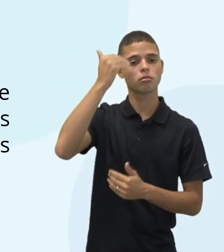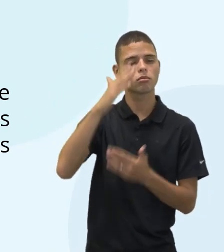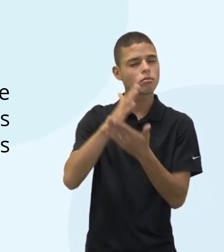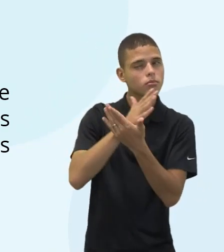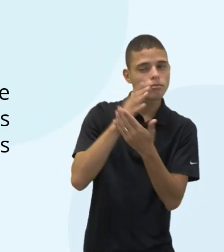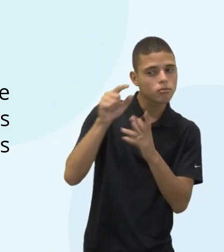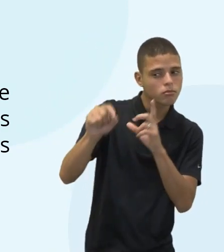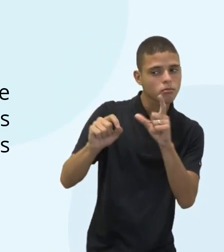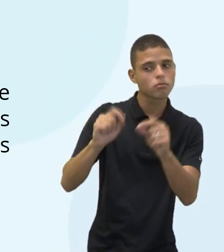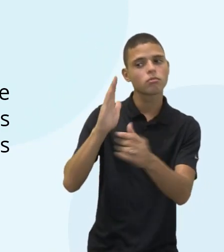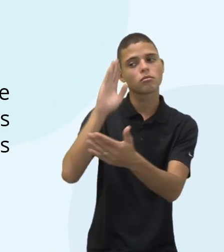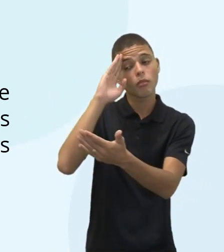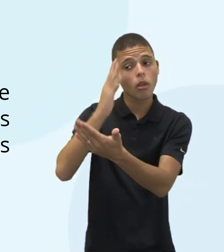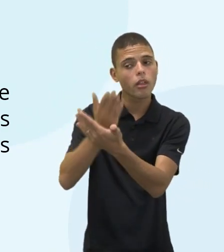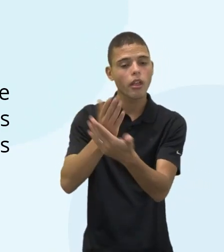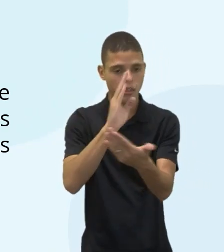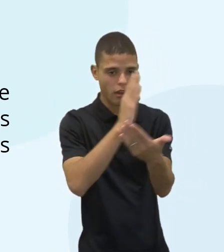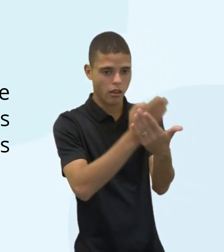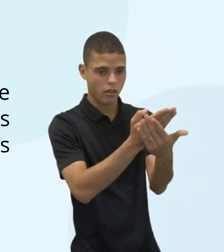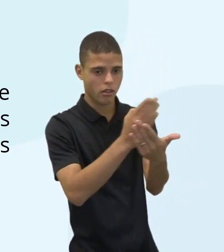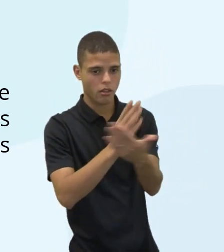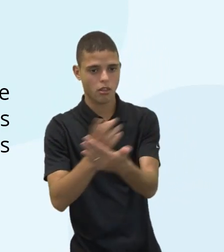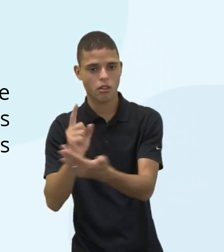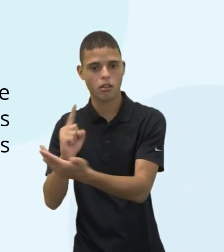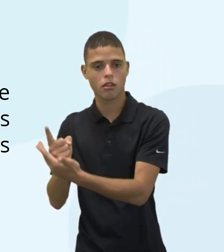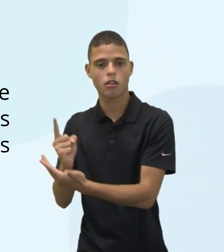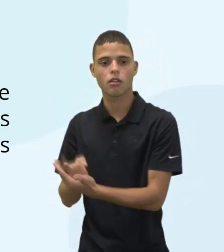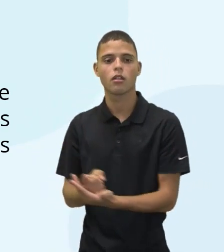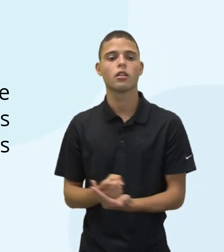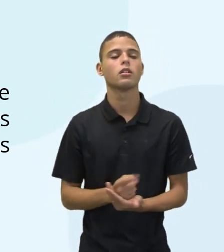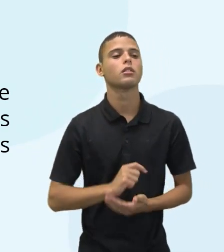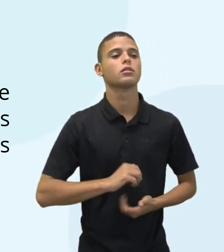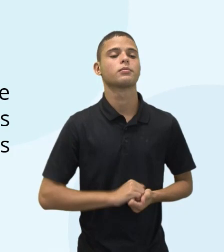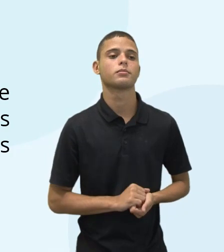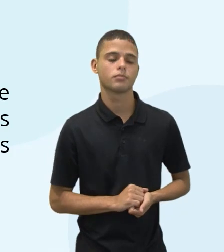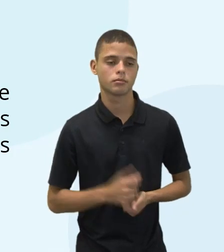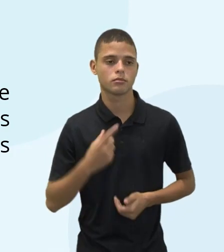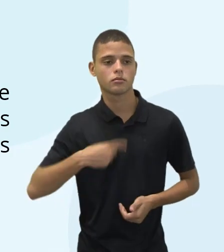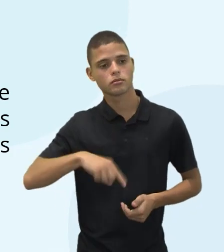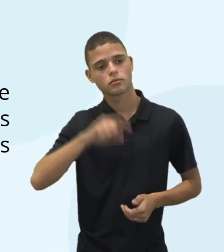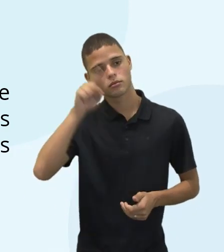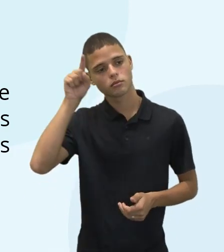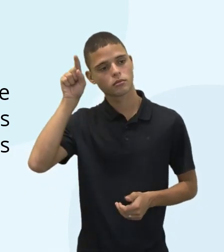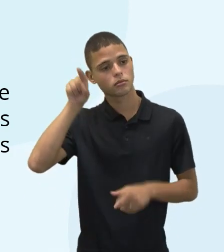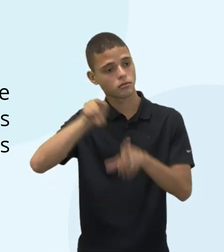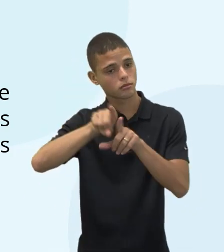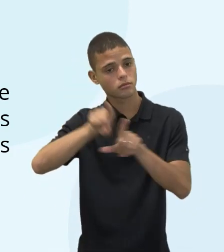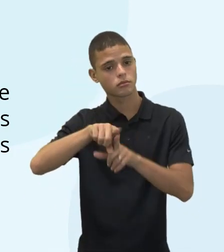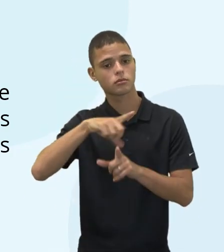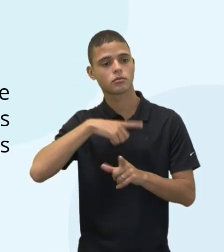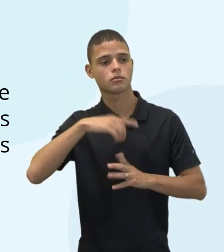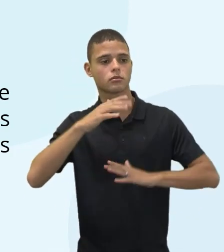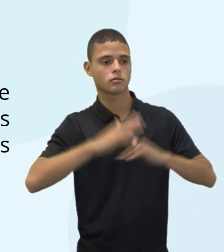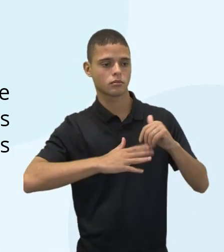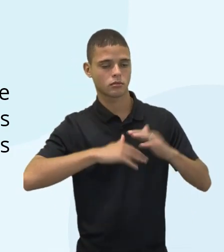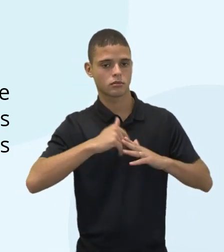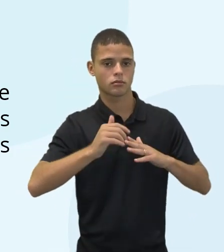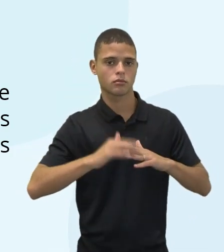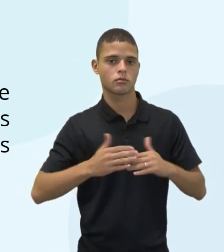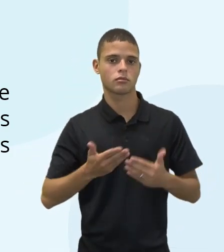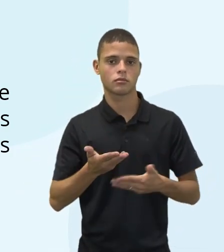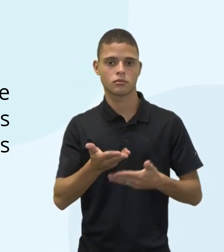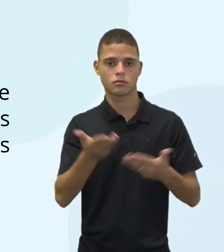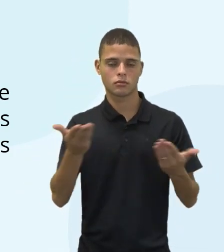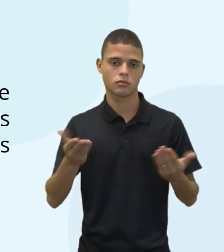escolhas futuras relacionadas ao mundo do trabalho. E aí a gente também aí coloca uma habilidade para vocês